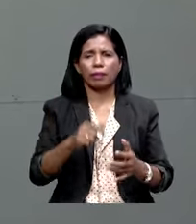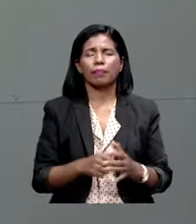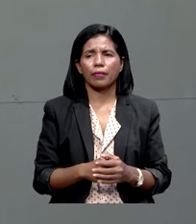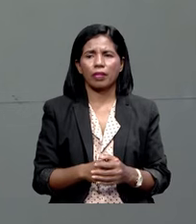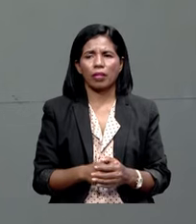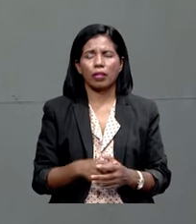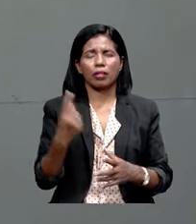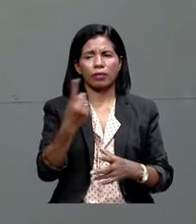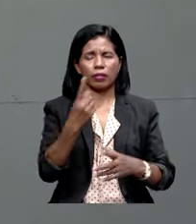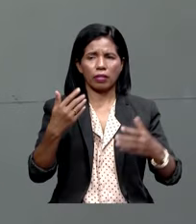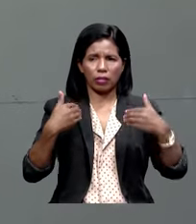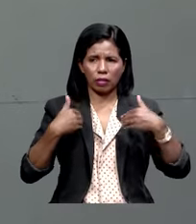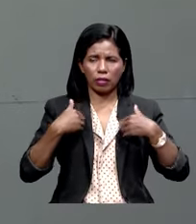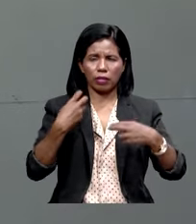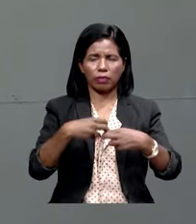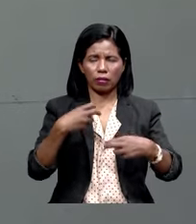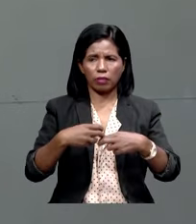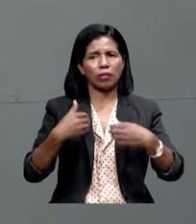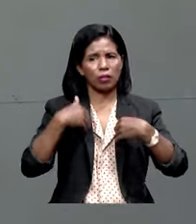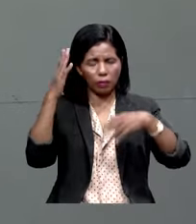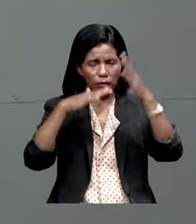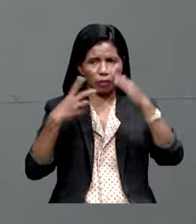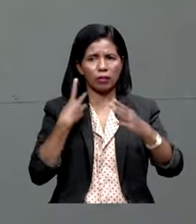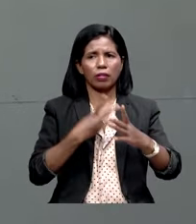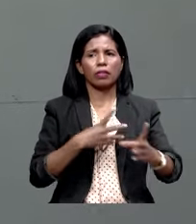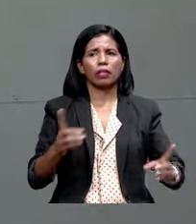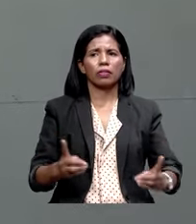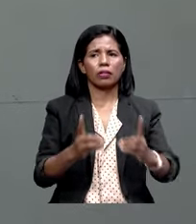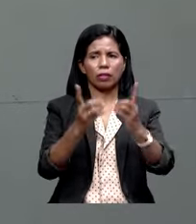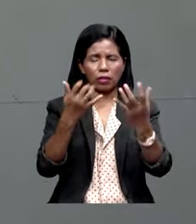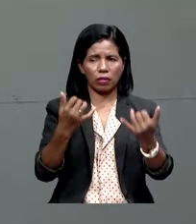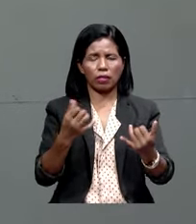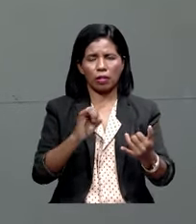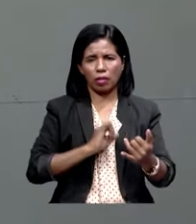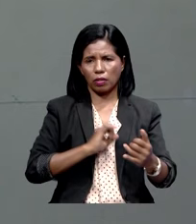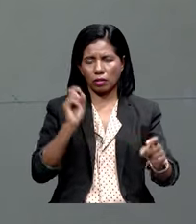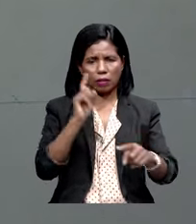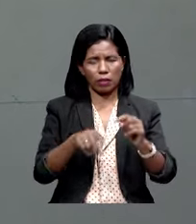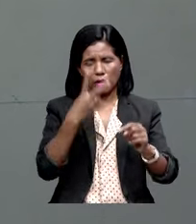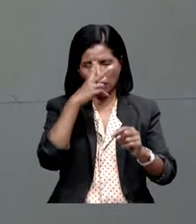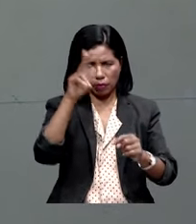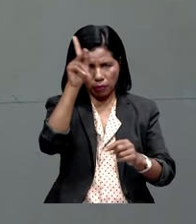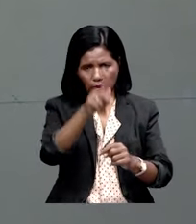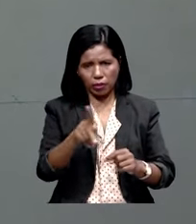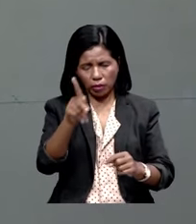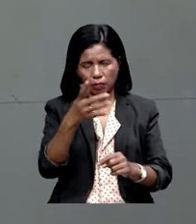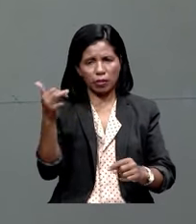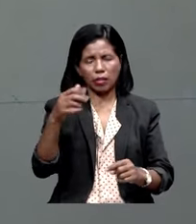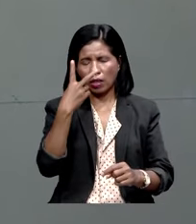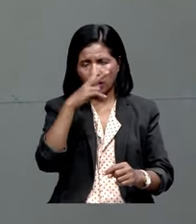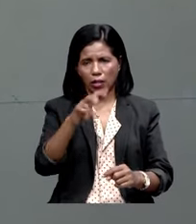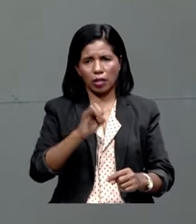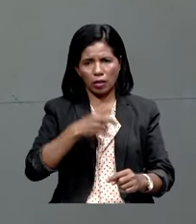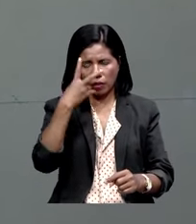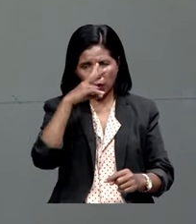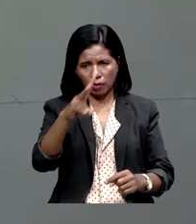sempre e desafios e problemas né, beita soro. Agora, e haula bele hareli ba pesquisa neve sirare, mas be hare kata hare ba